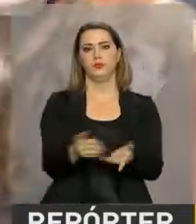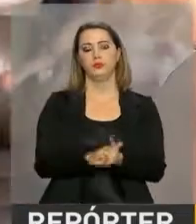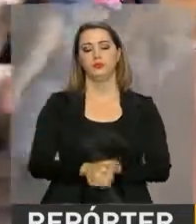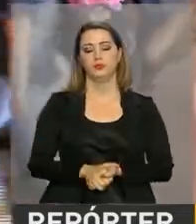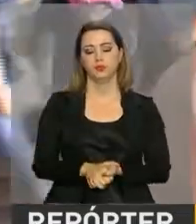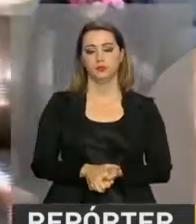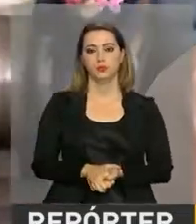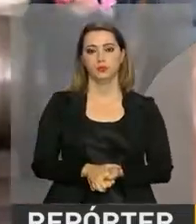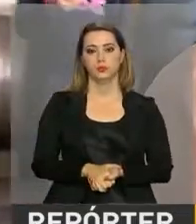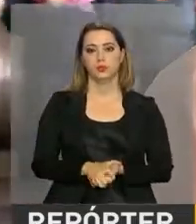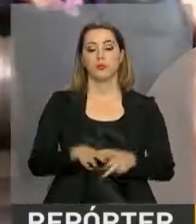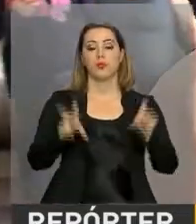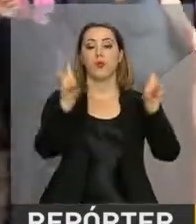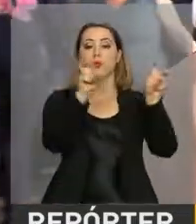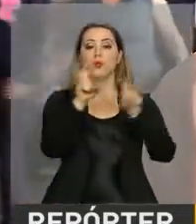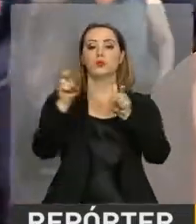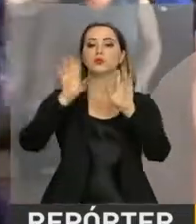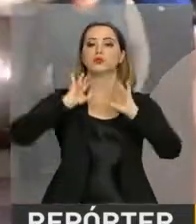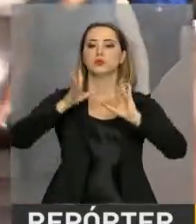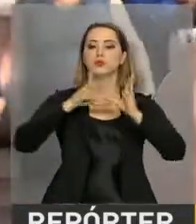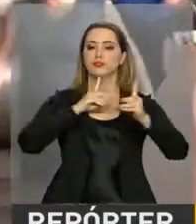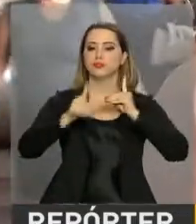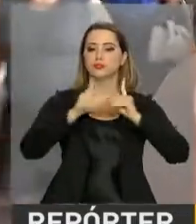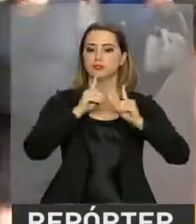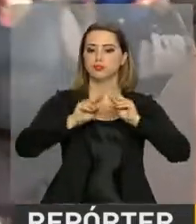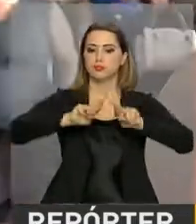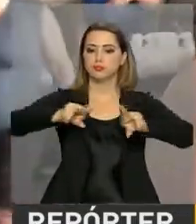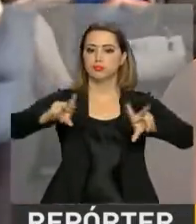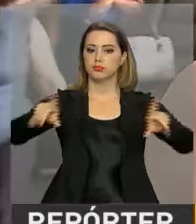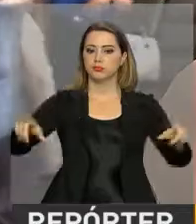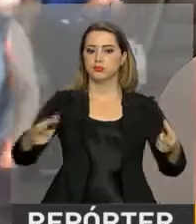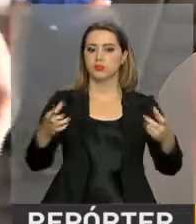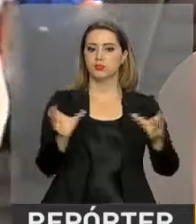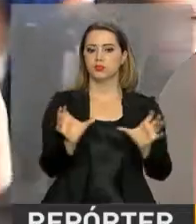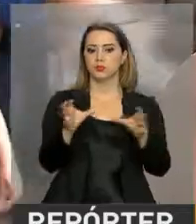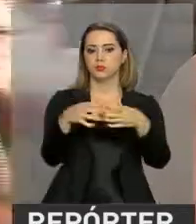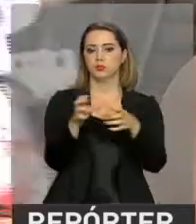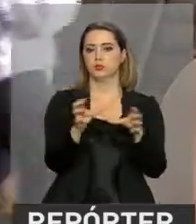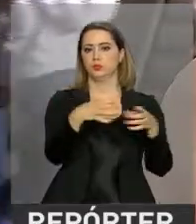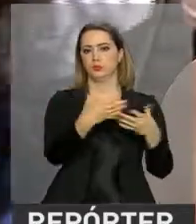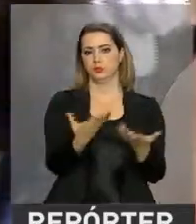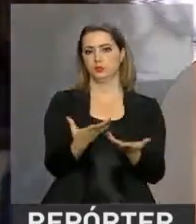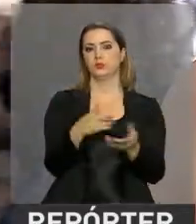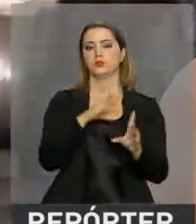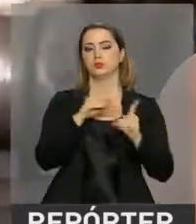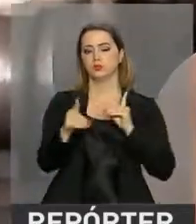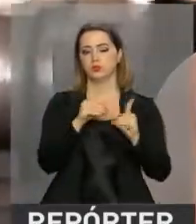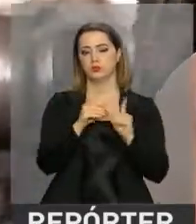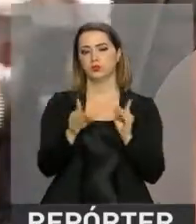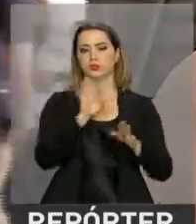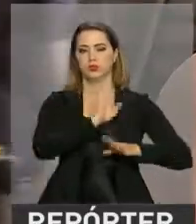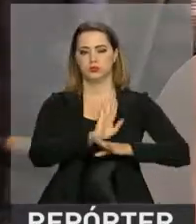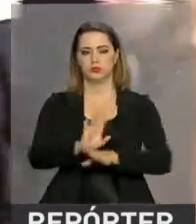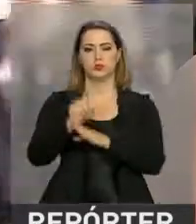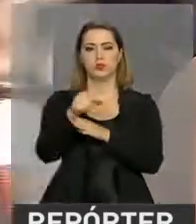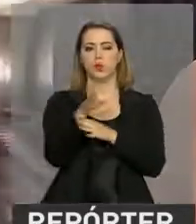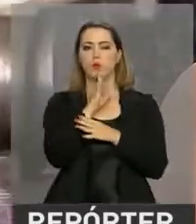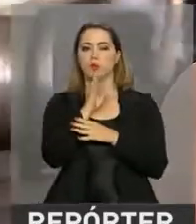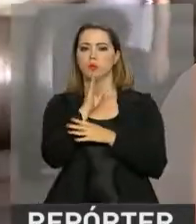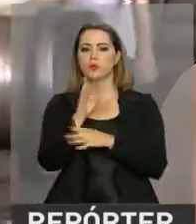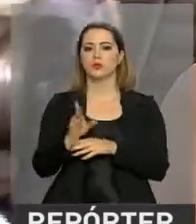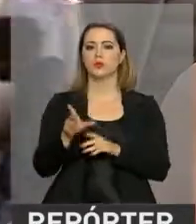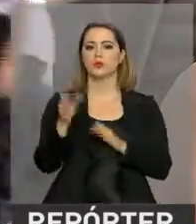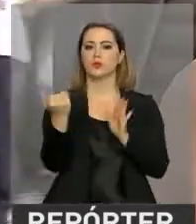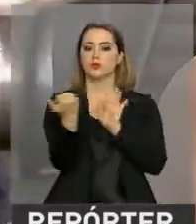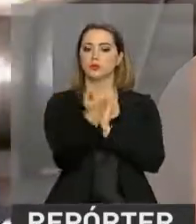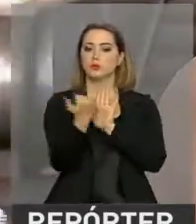sido discutido em todos os setores e em todas as partes do país. Os debates têm servido para se conhecer modelos